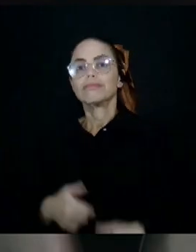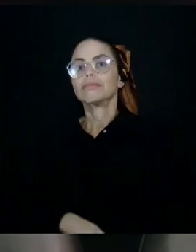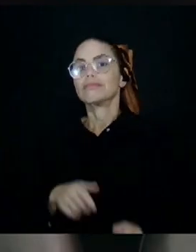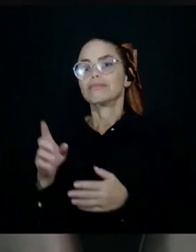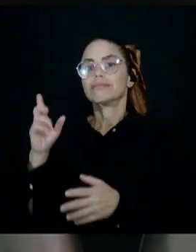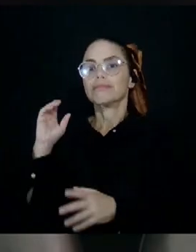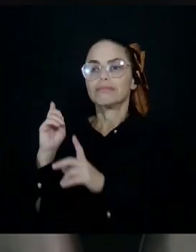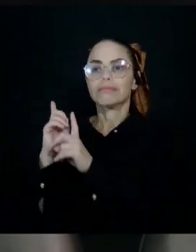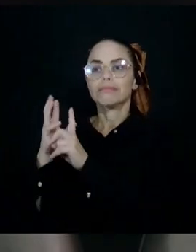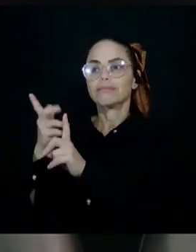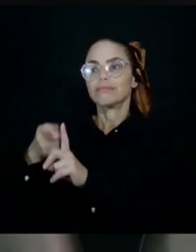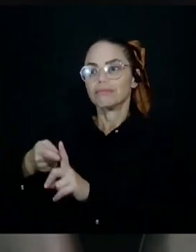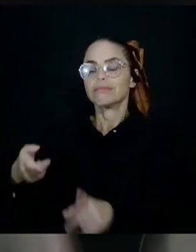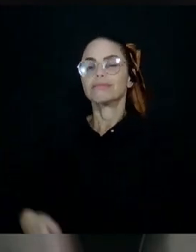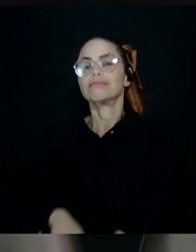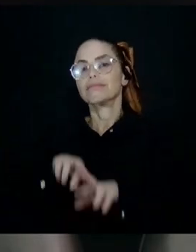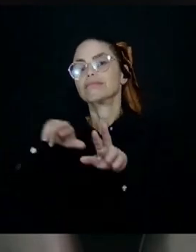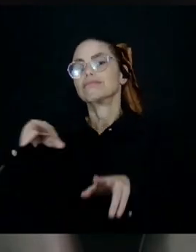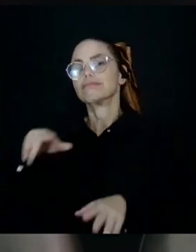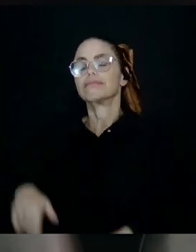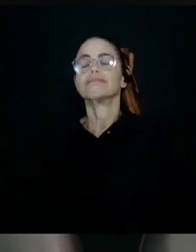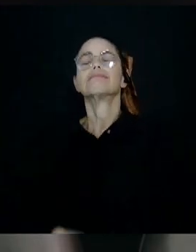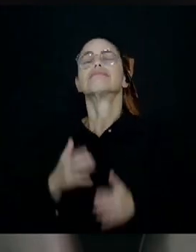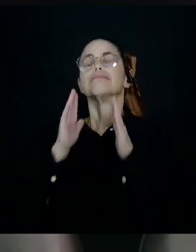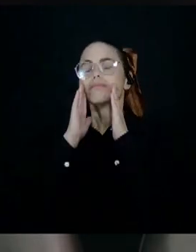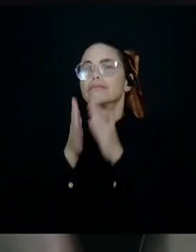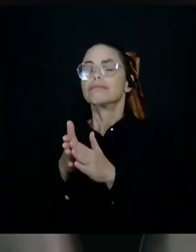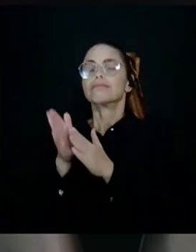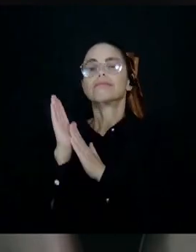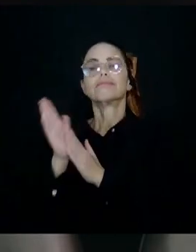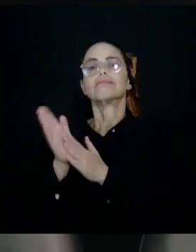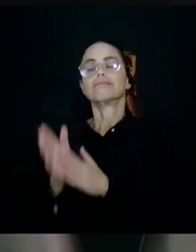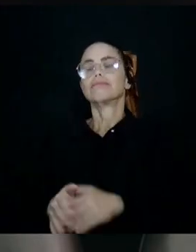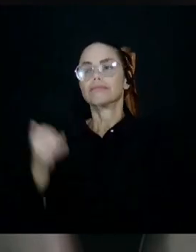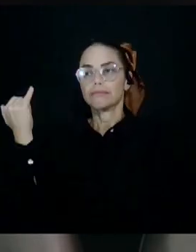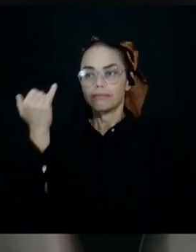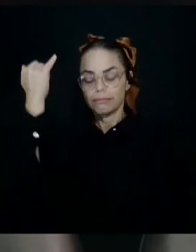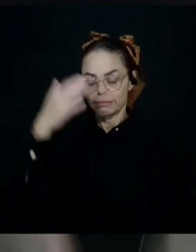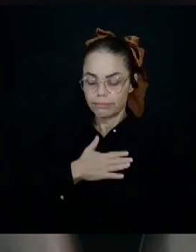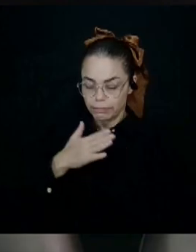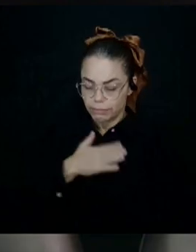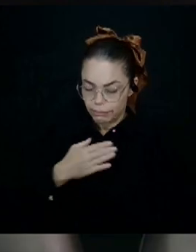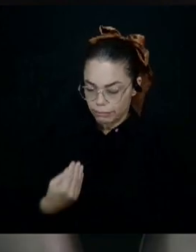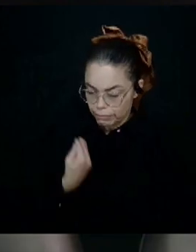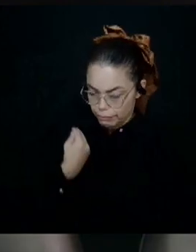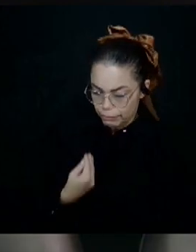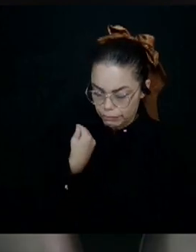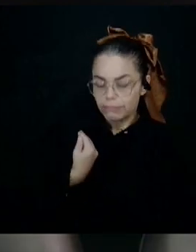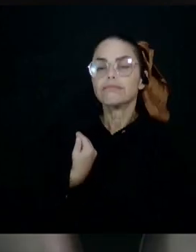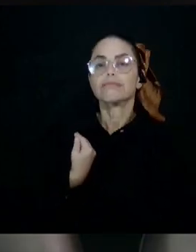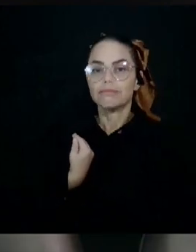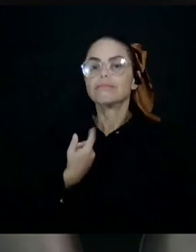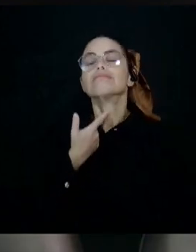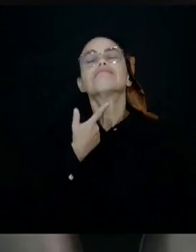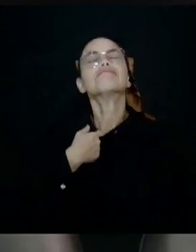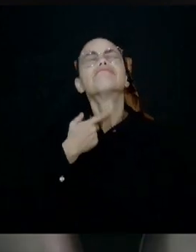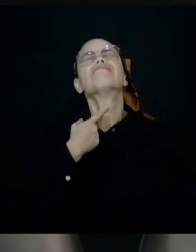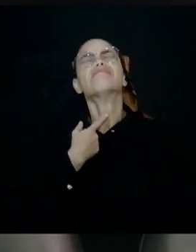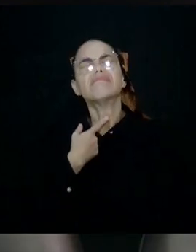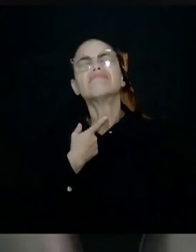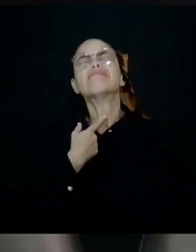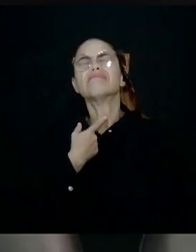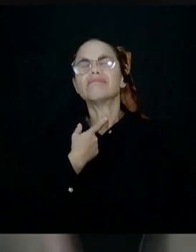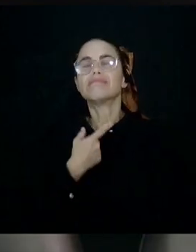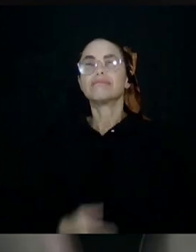né? Vamos buscar o que é importante para a gente, né? O nosso desejo, e vamos romper, né,